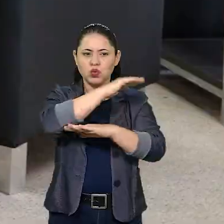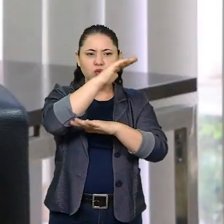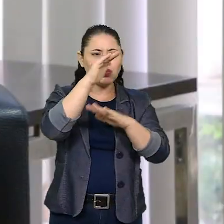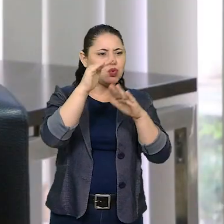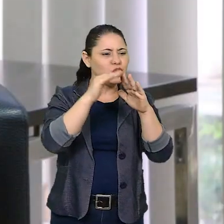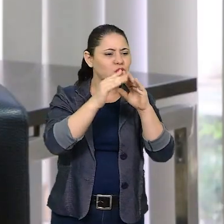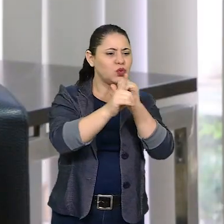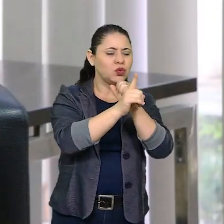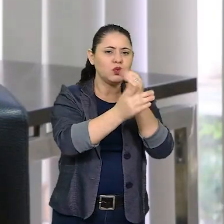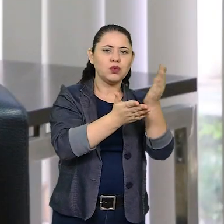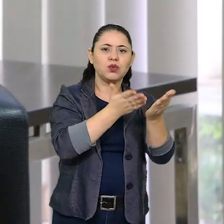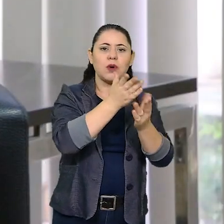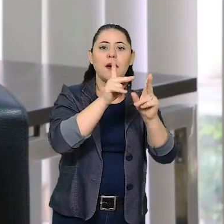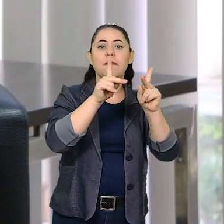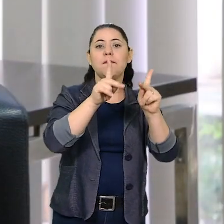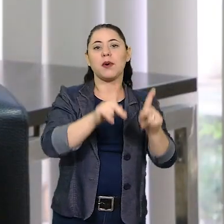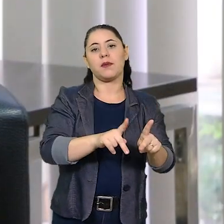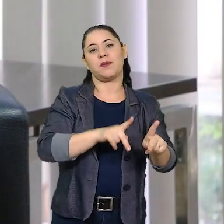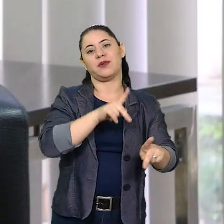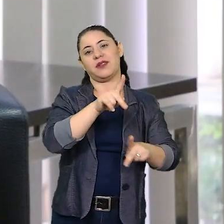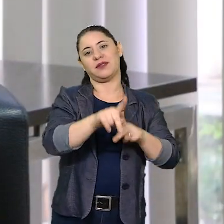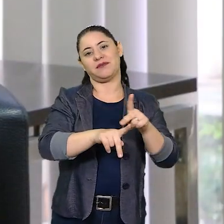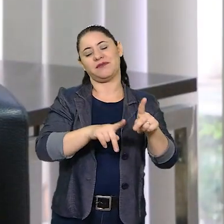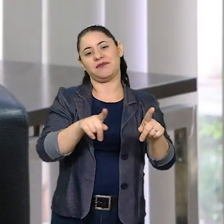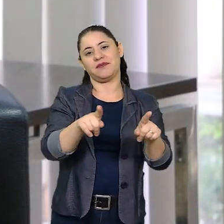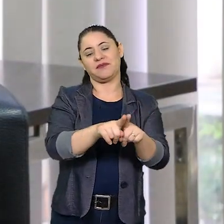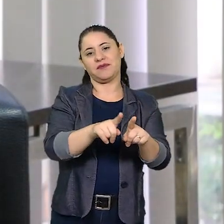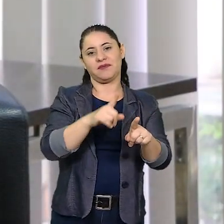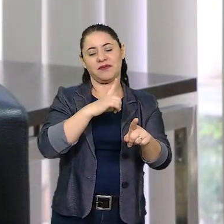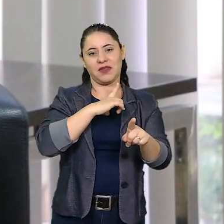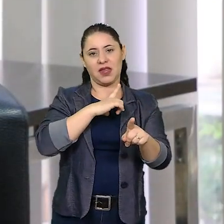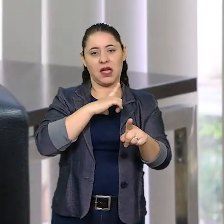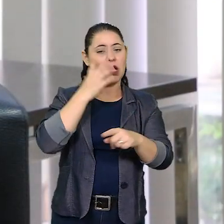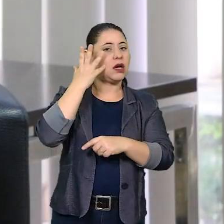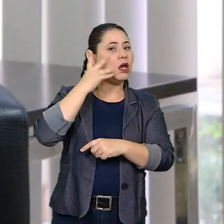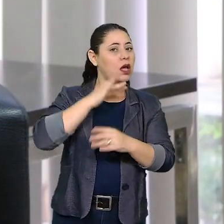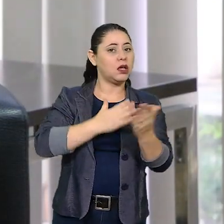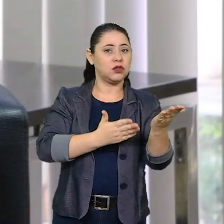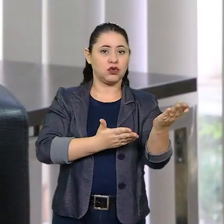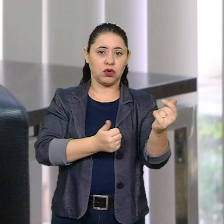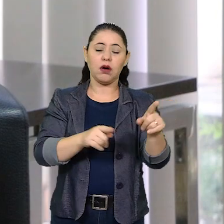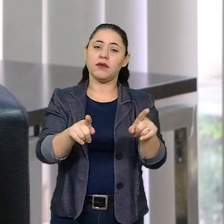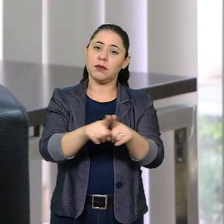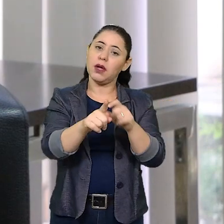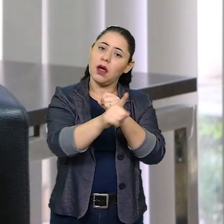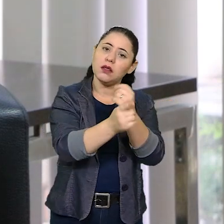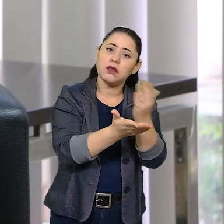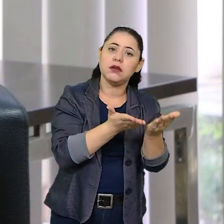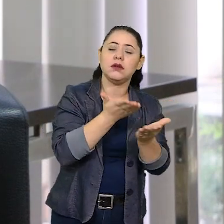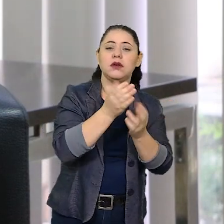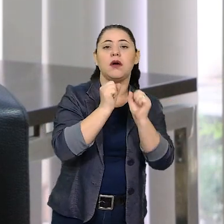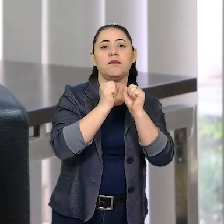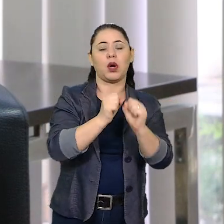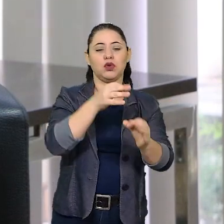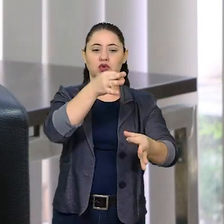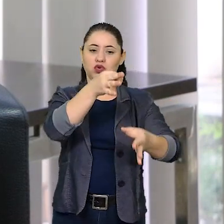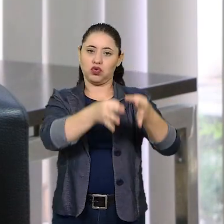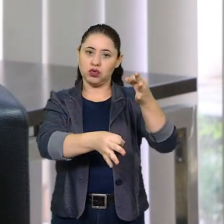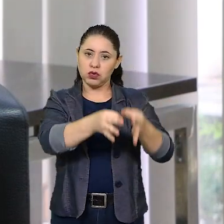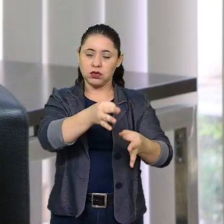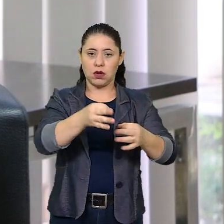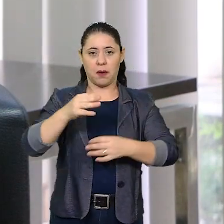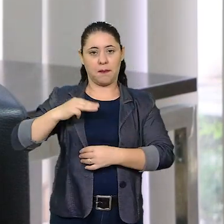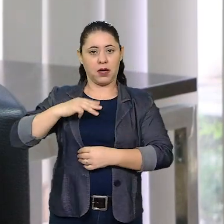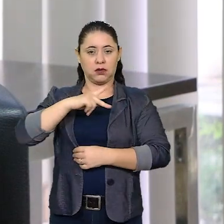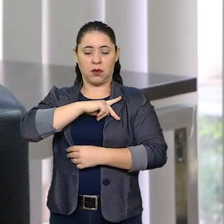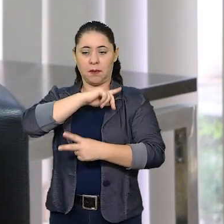o equipamento de atendimento à população envolvida, no caso criança e adolescente, seja Poder